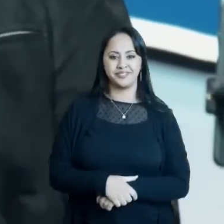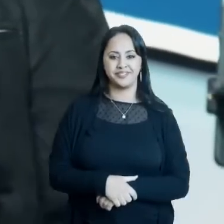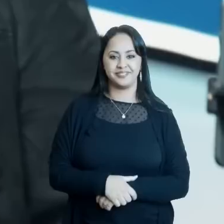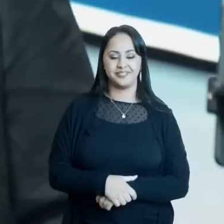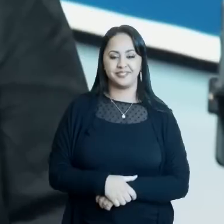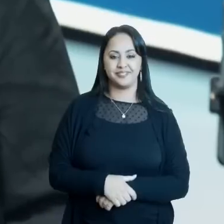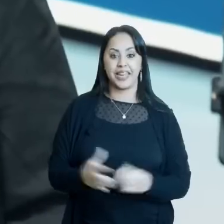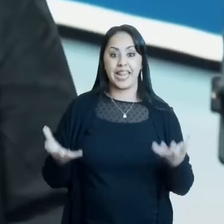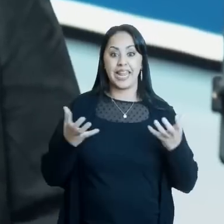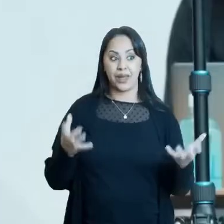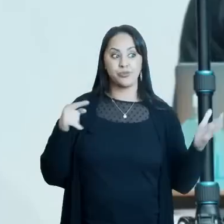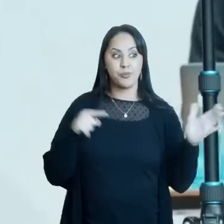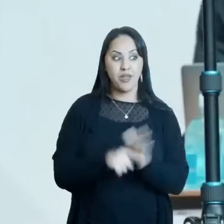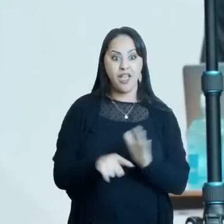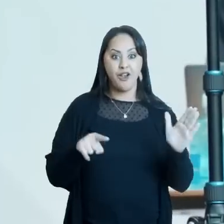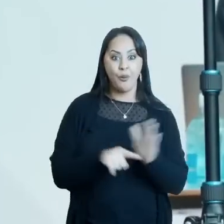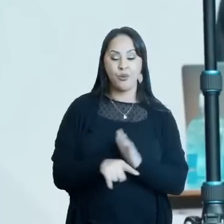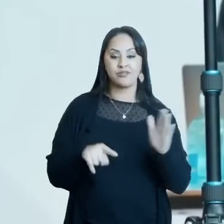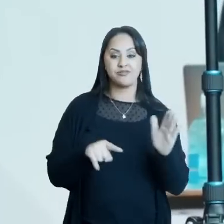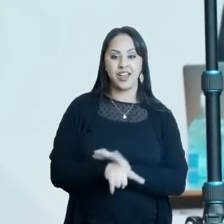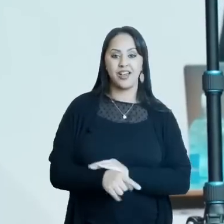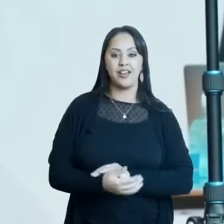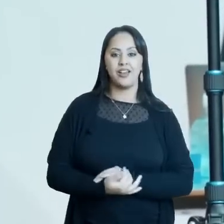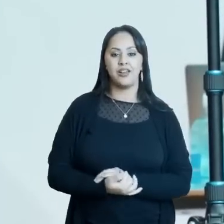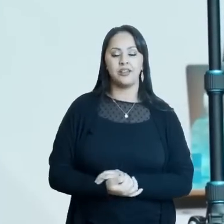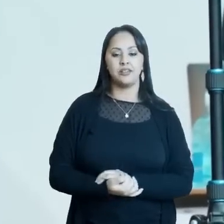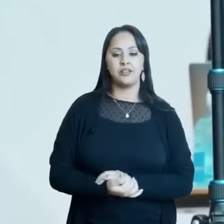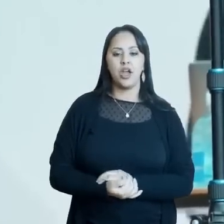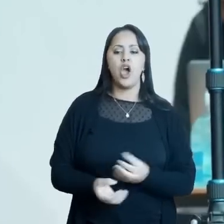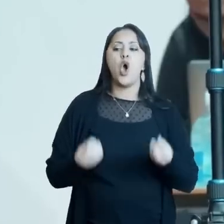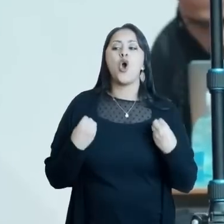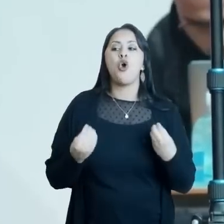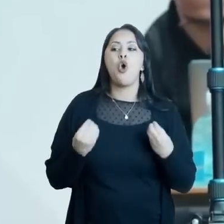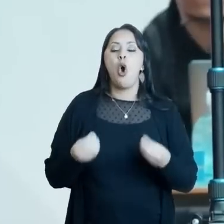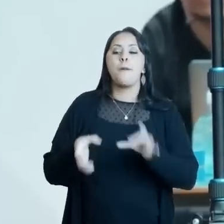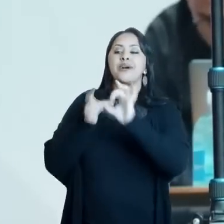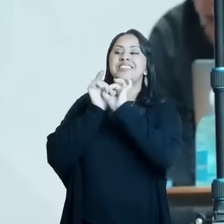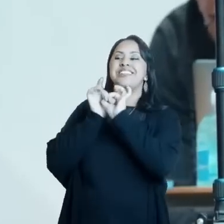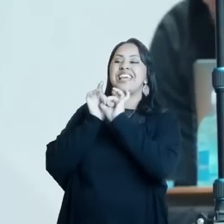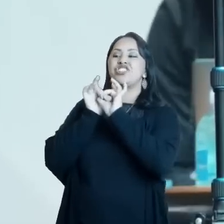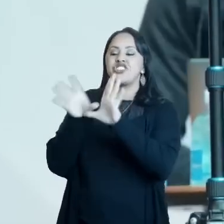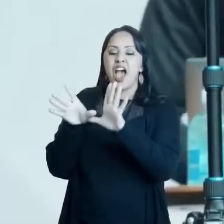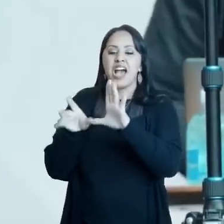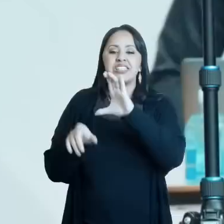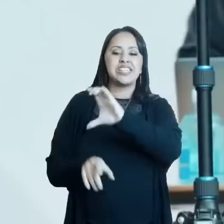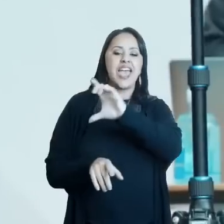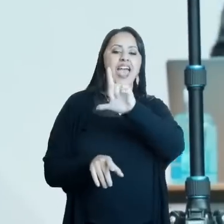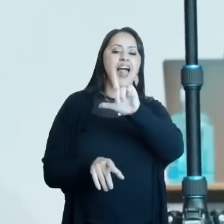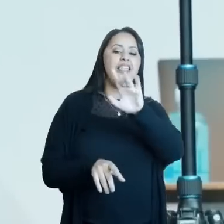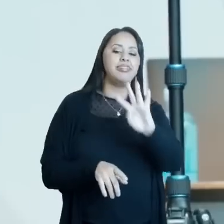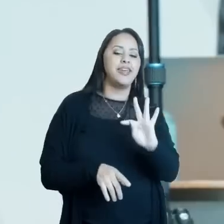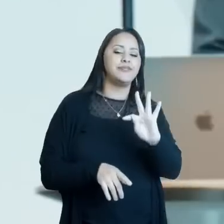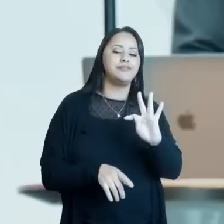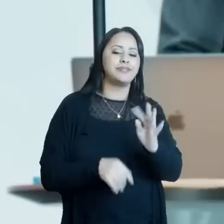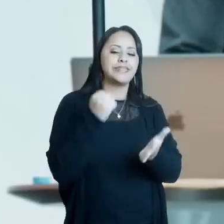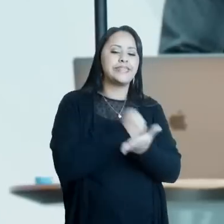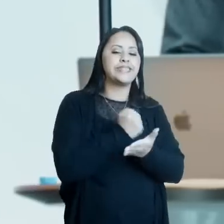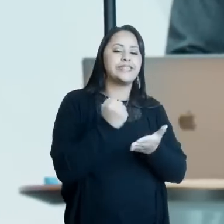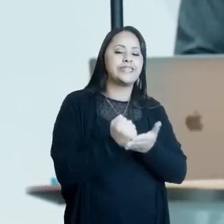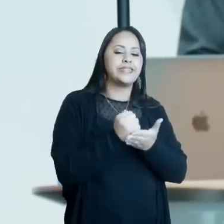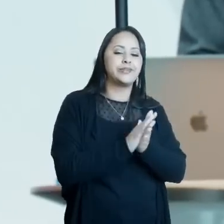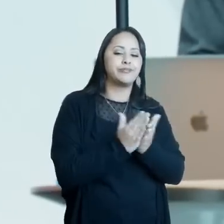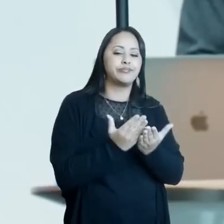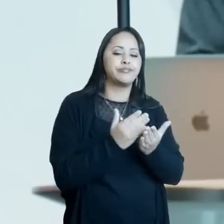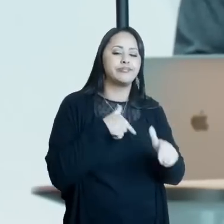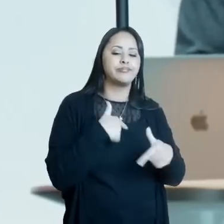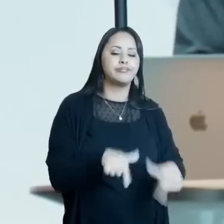Queremos perguntas. Como sair da CLT? Como sair da CLT? Você precisa primeiro de